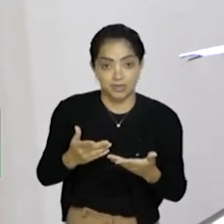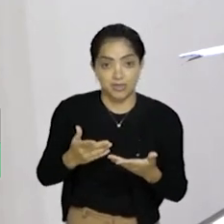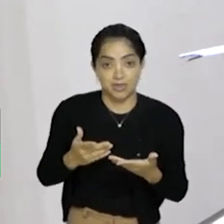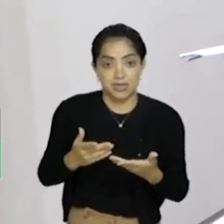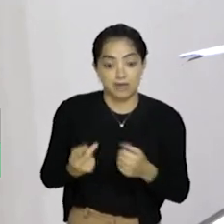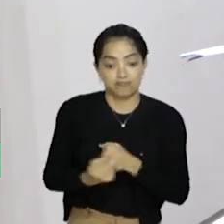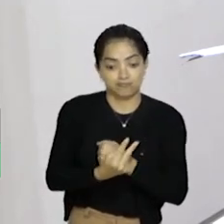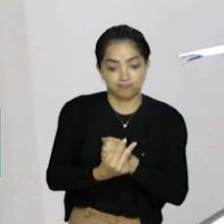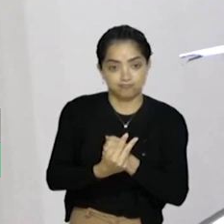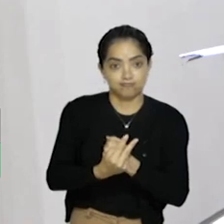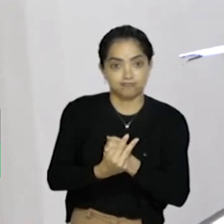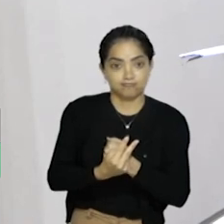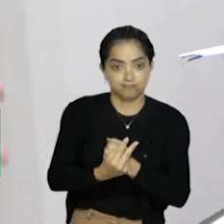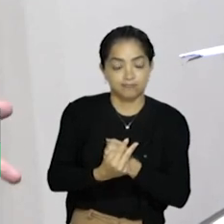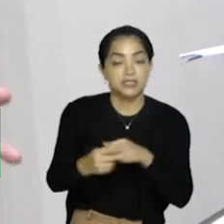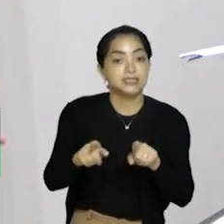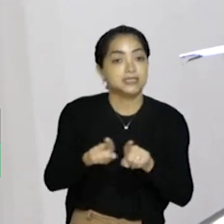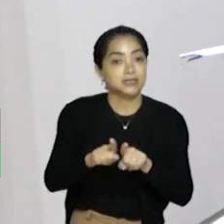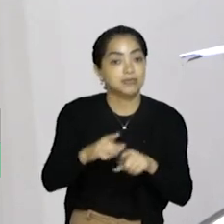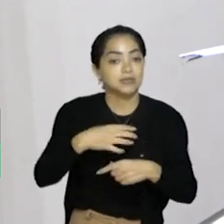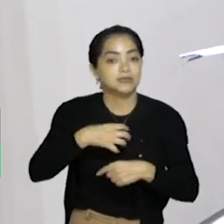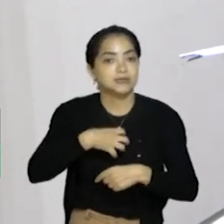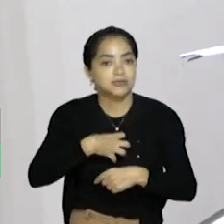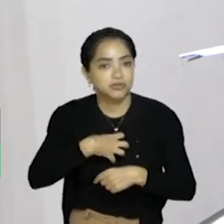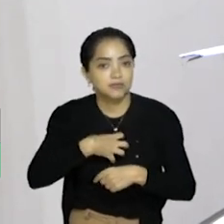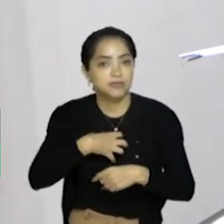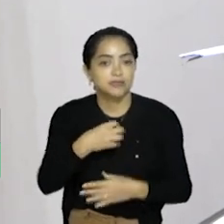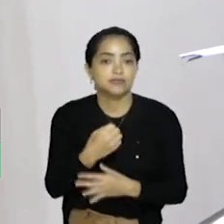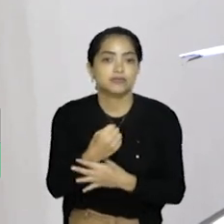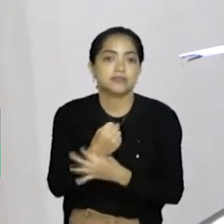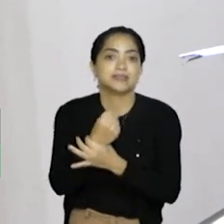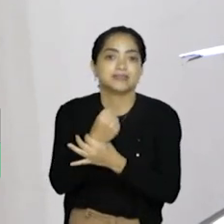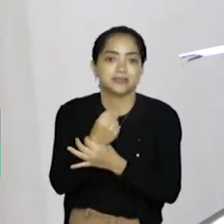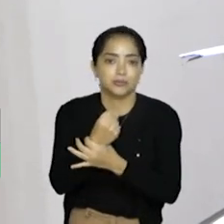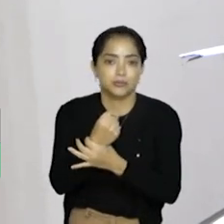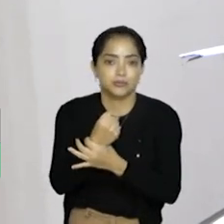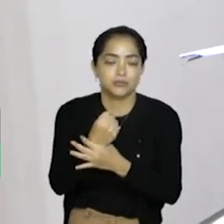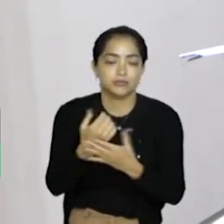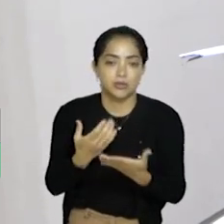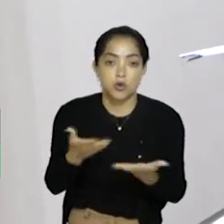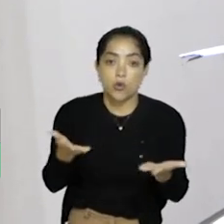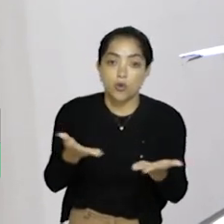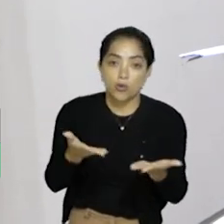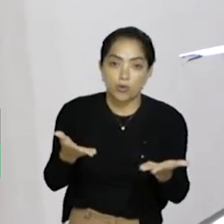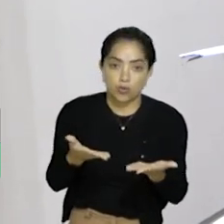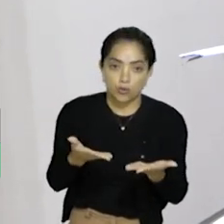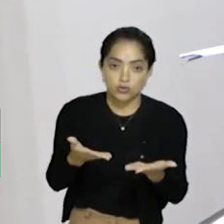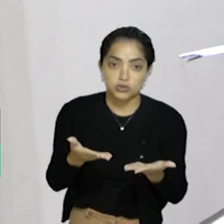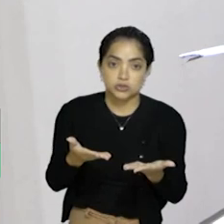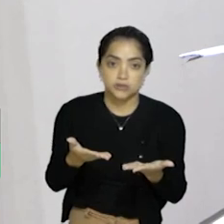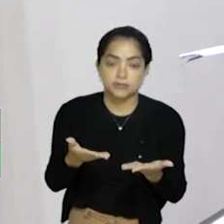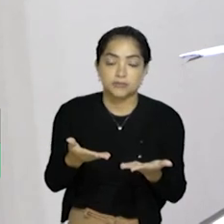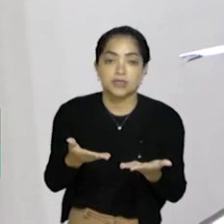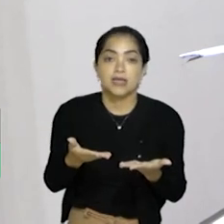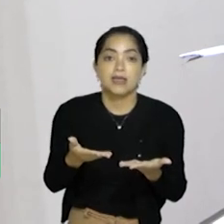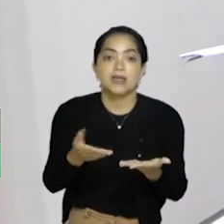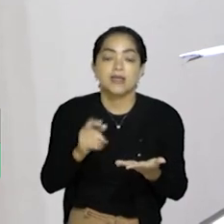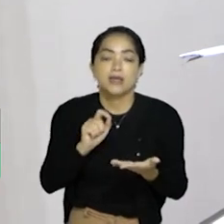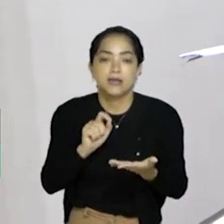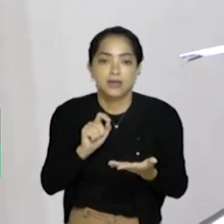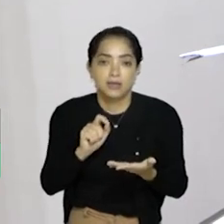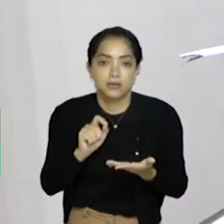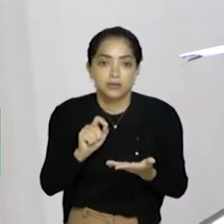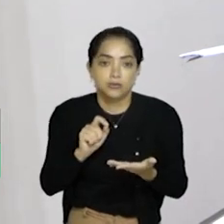para segurança o sentimento de segurança hoje aqui que funciona